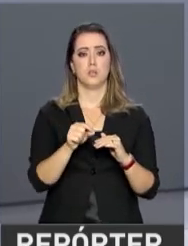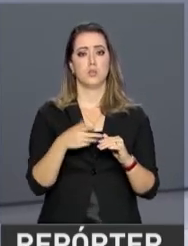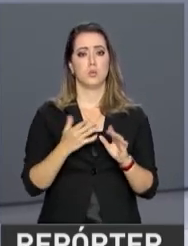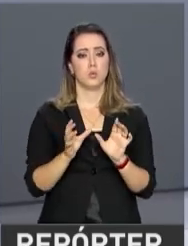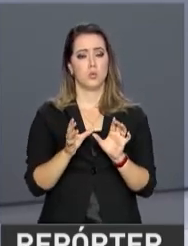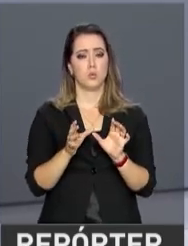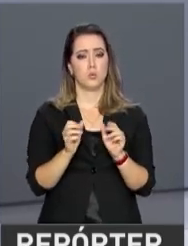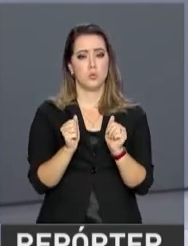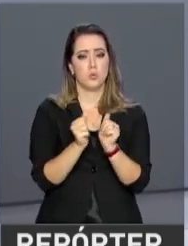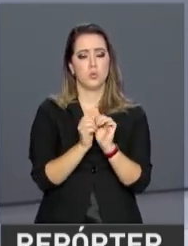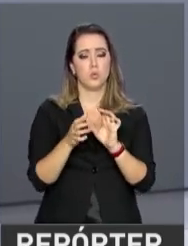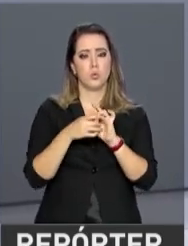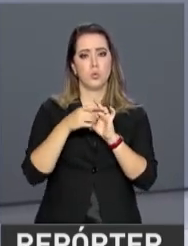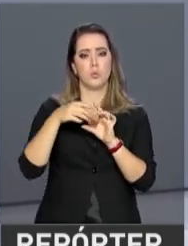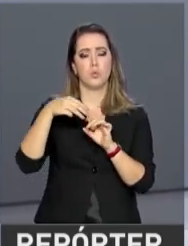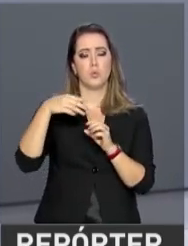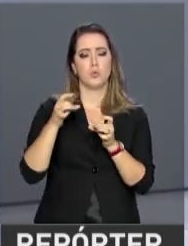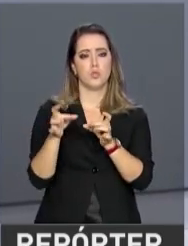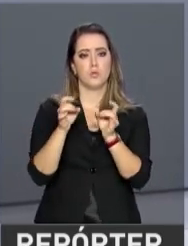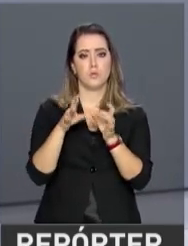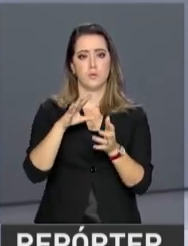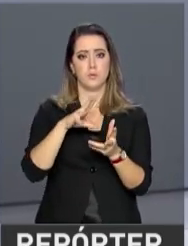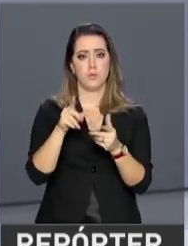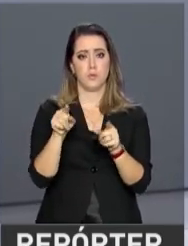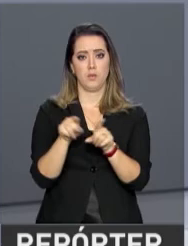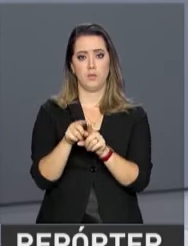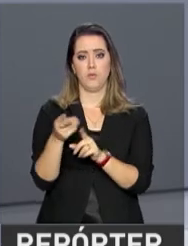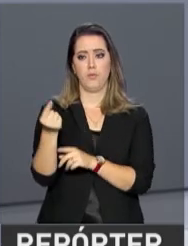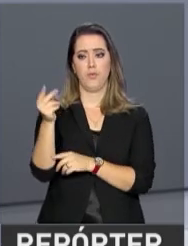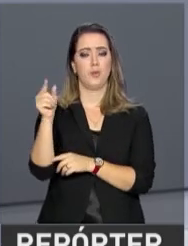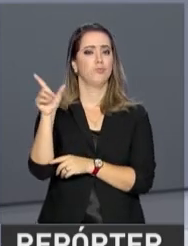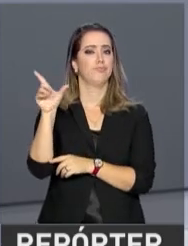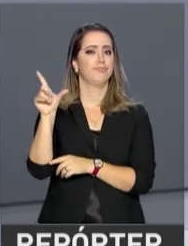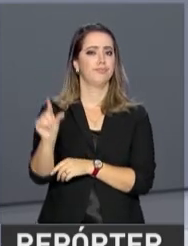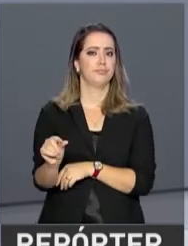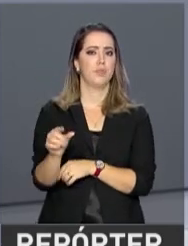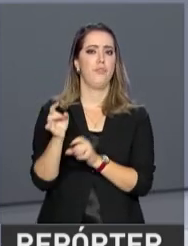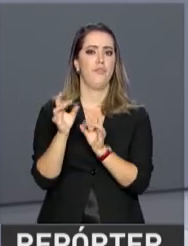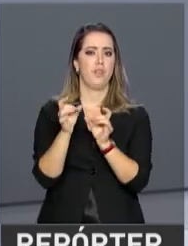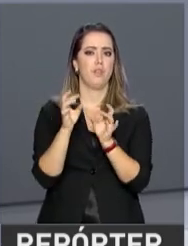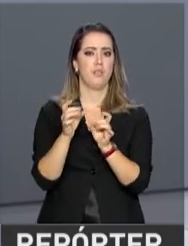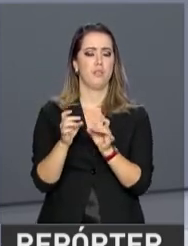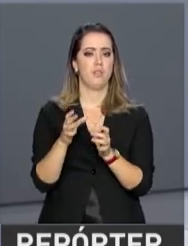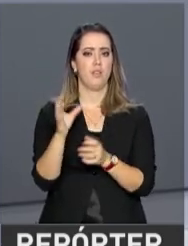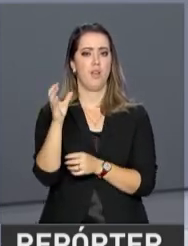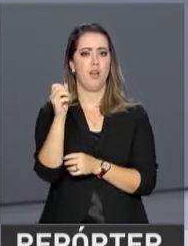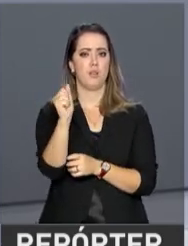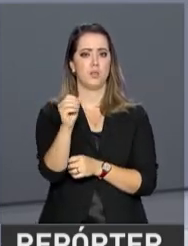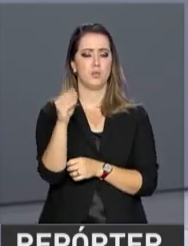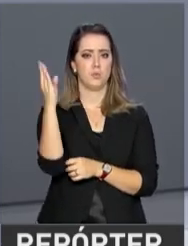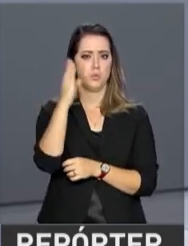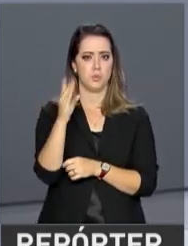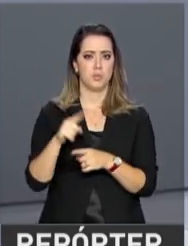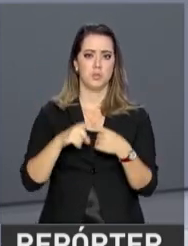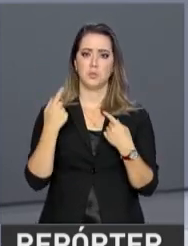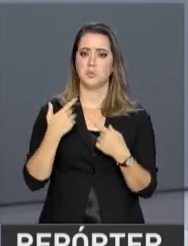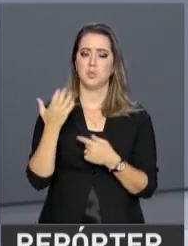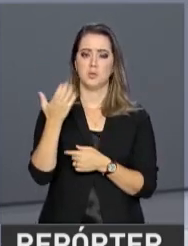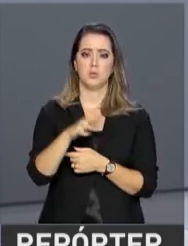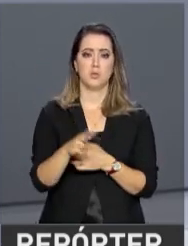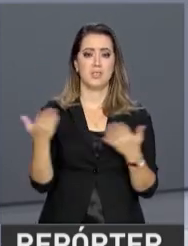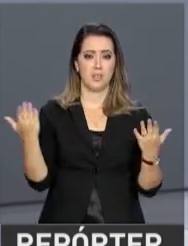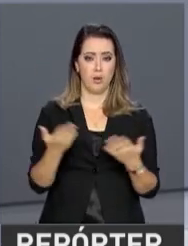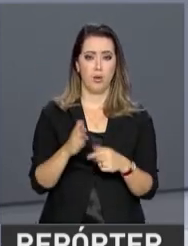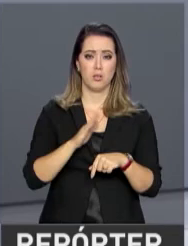que empresas desses dois países praticavam preços desleais ao vender aço para o brasil mas optaram por não adotar